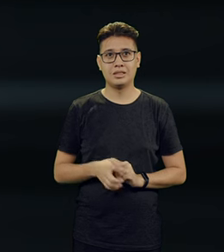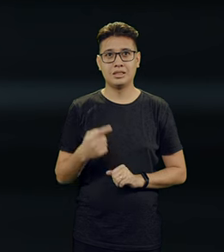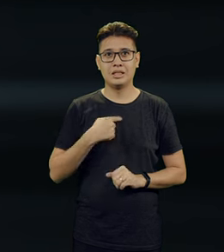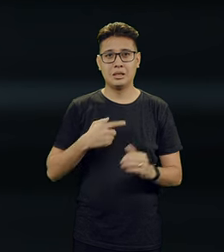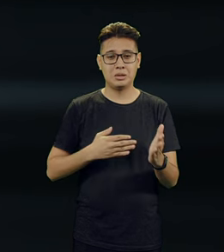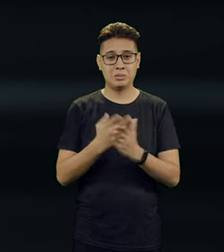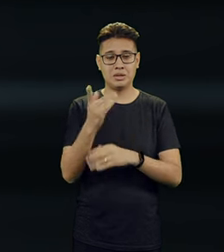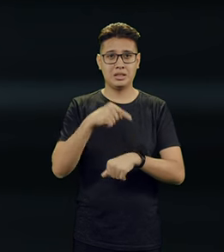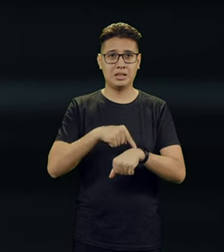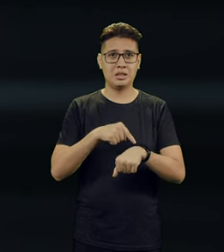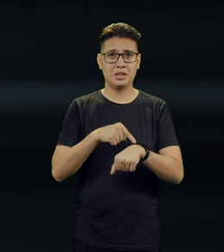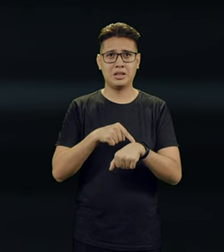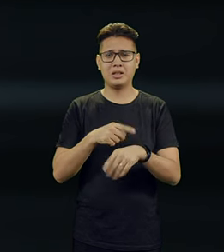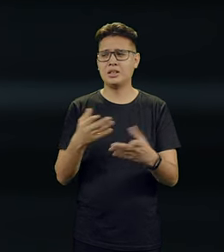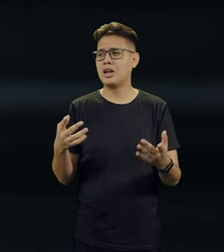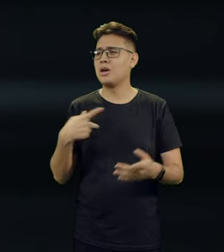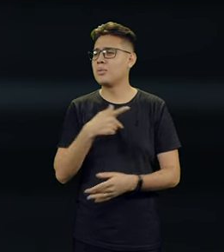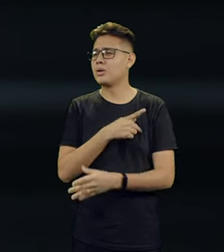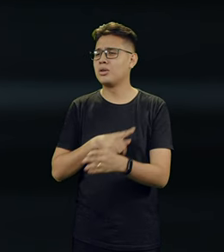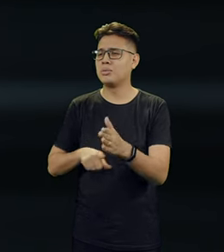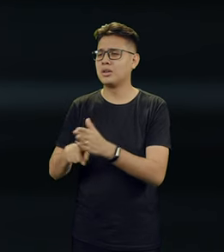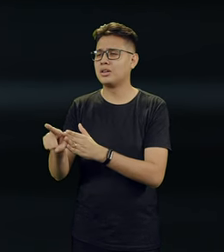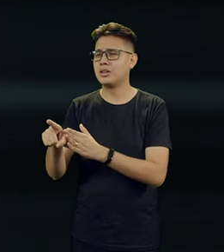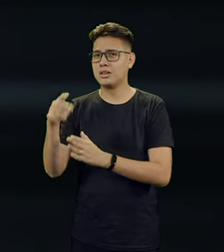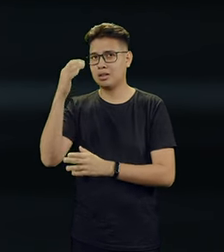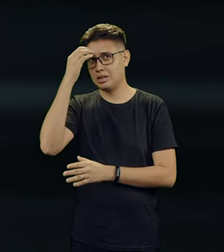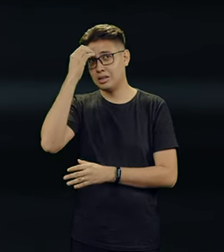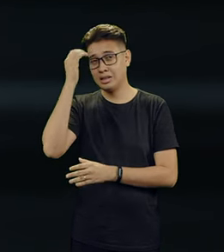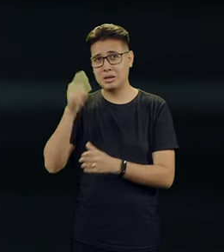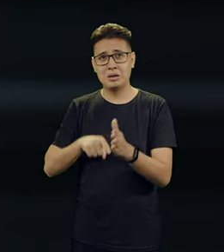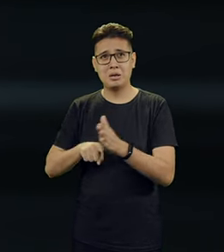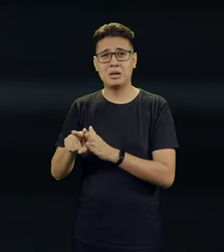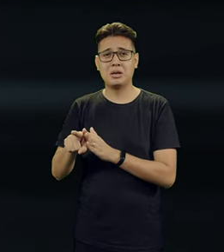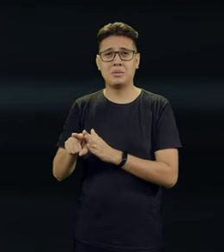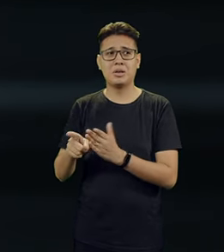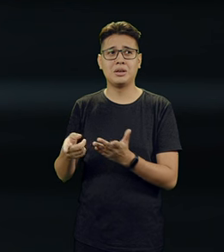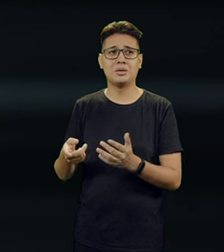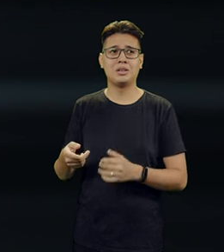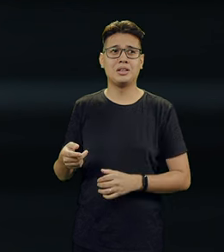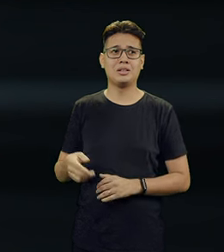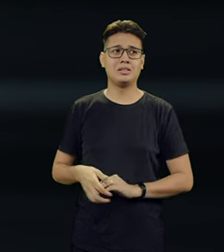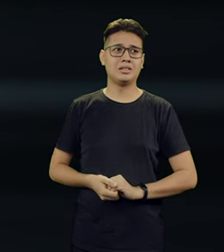Ou não, meu Marcos? Passei da hora, um pouquinho.